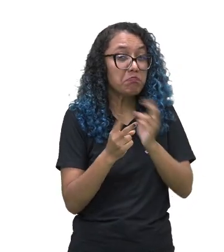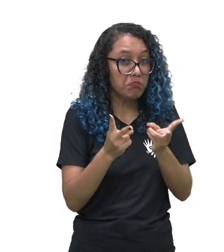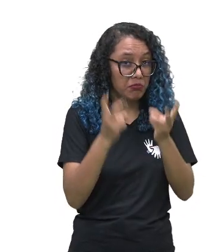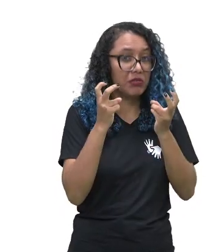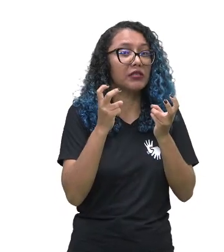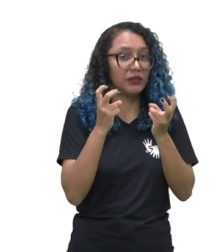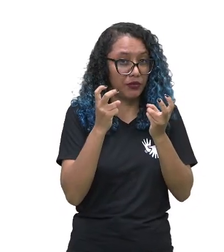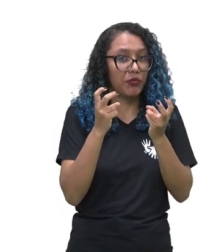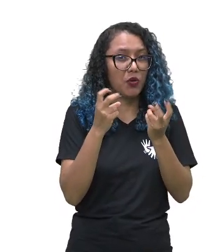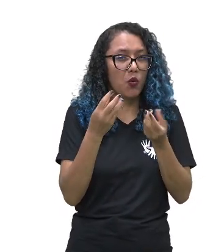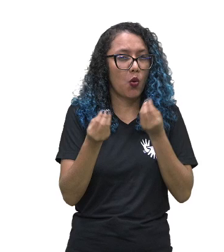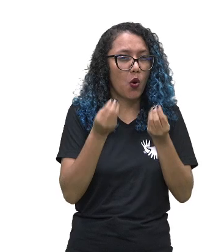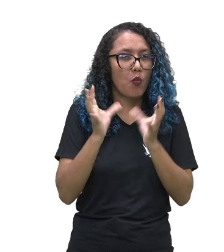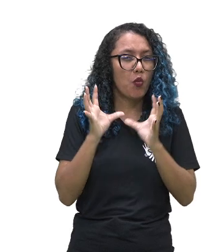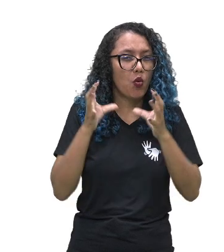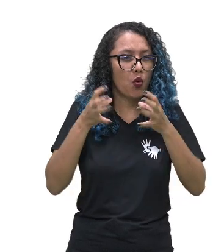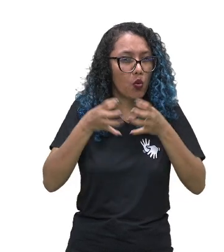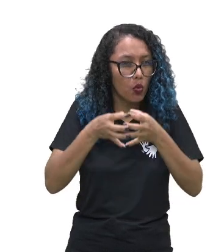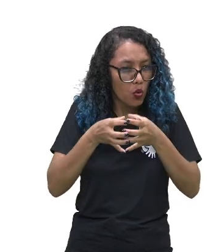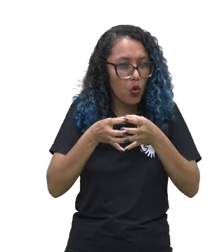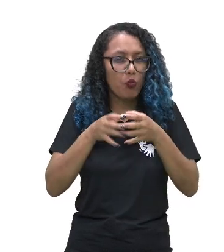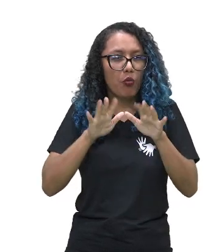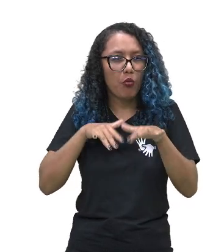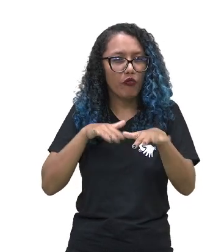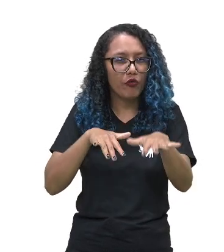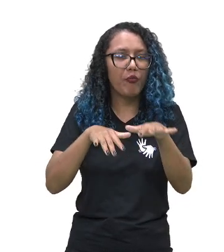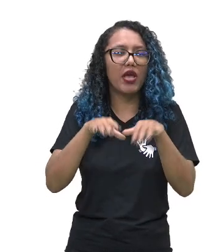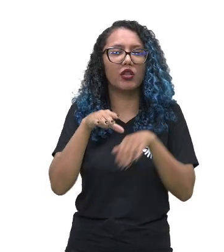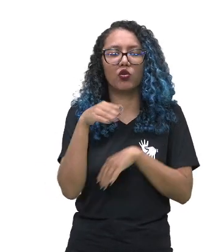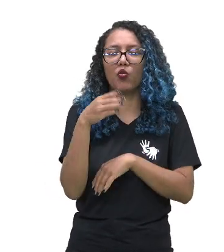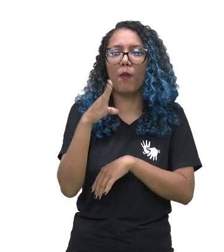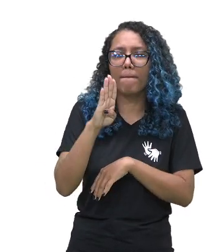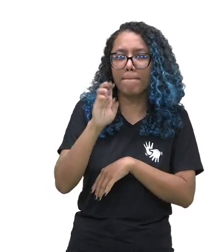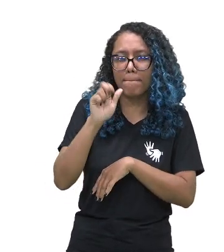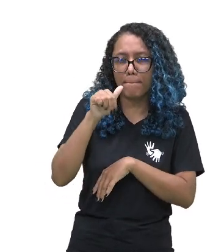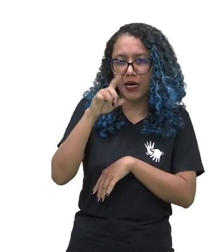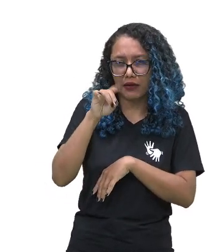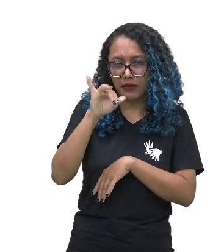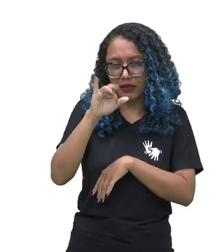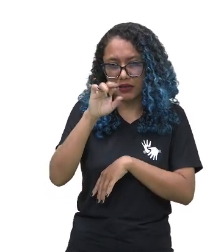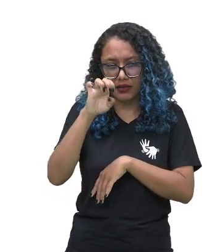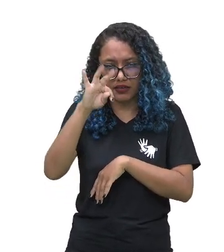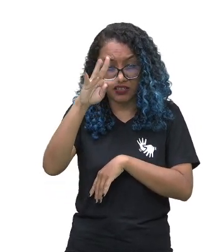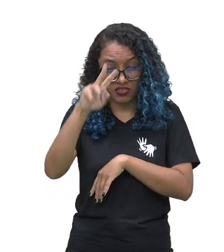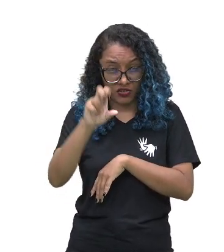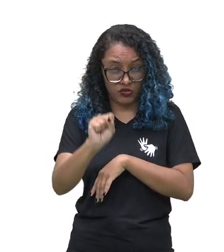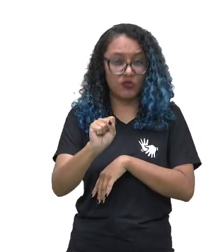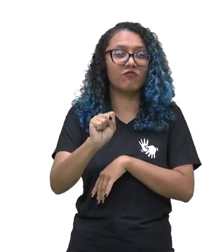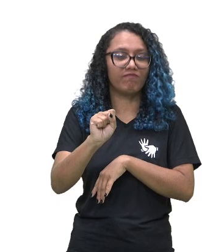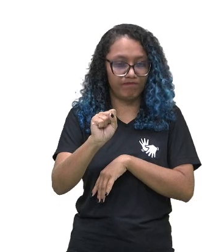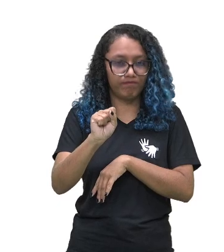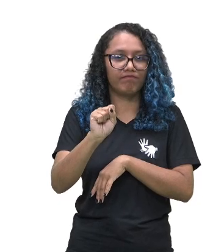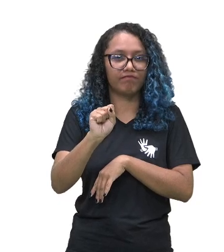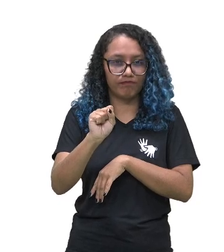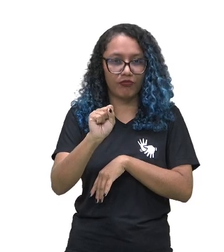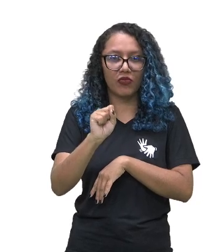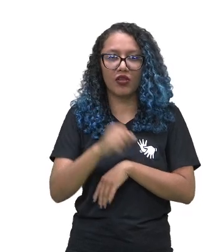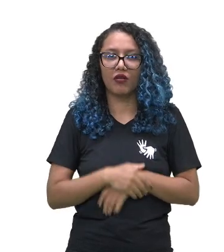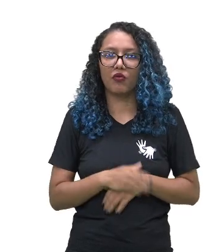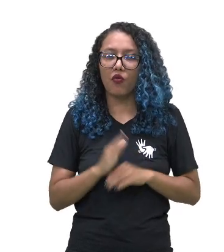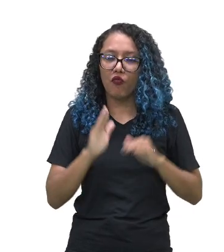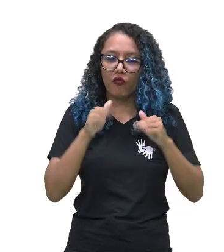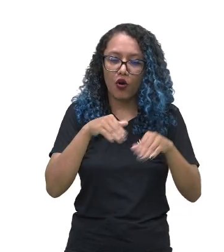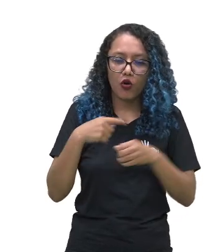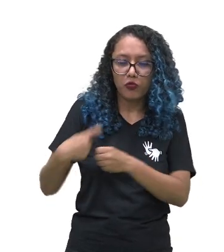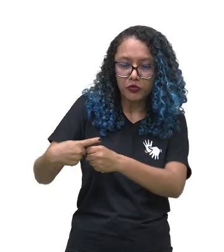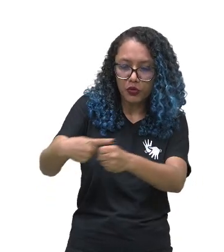essas bandeiras que atravessaram aí o Tratado de Tordesilhas rumo ao interior do Brasil. E logo